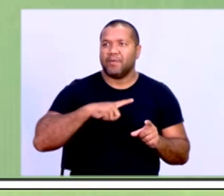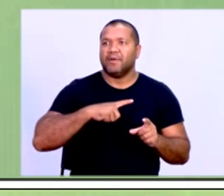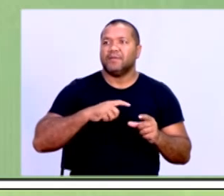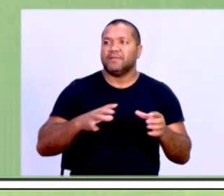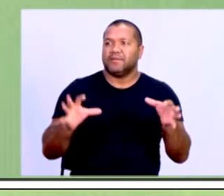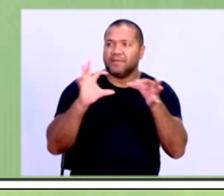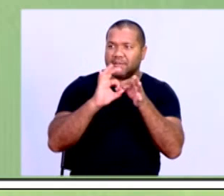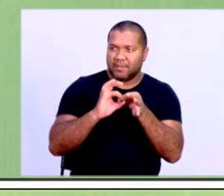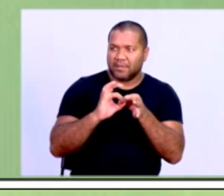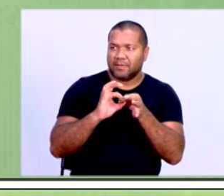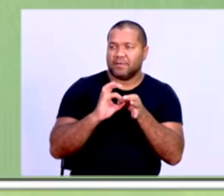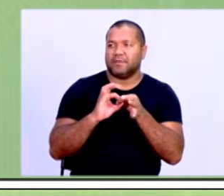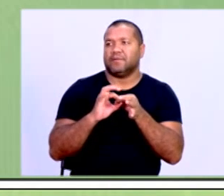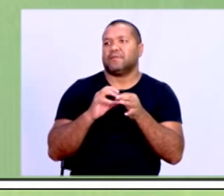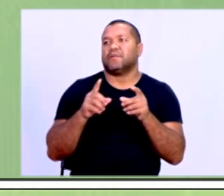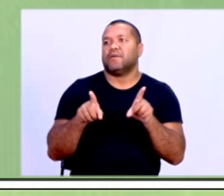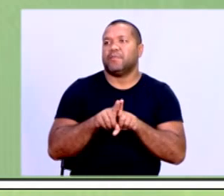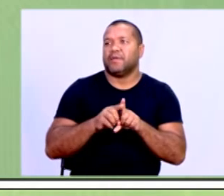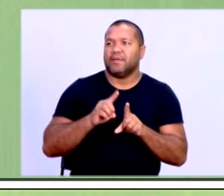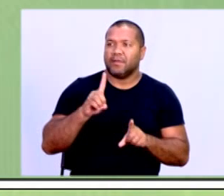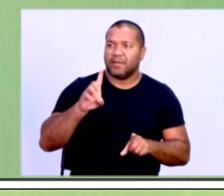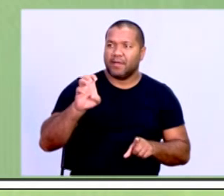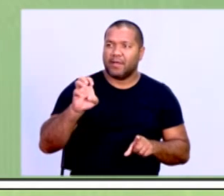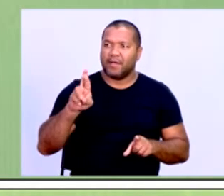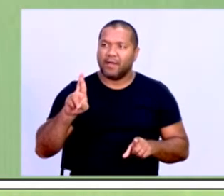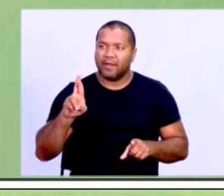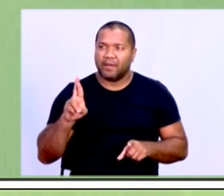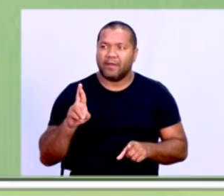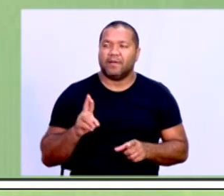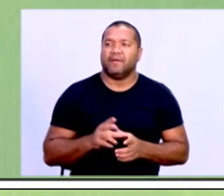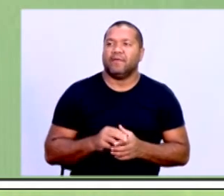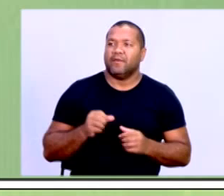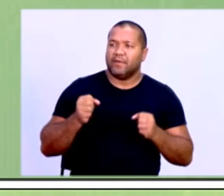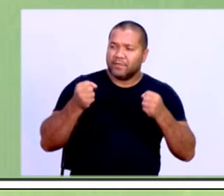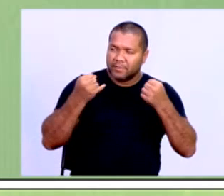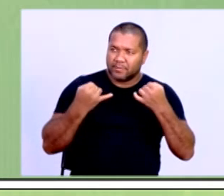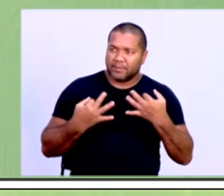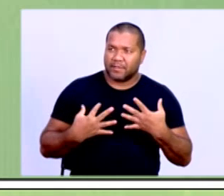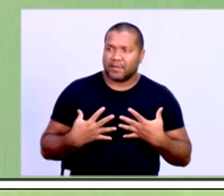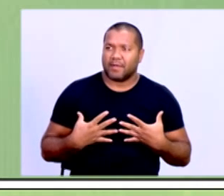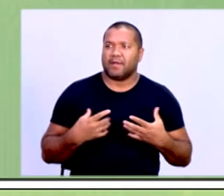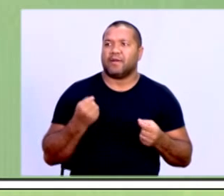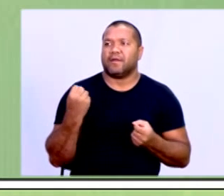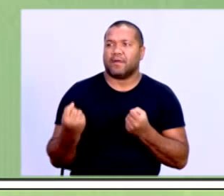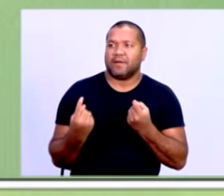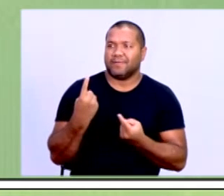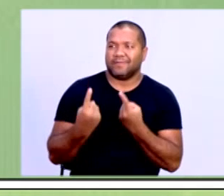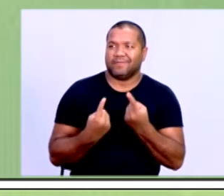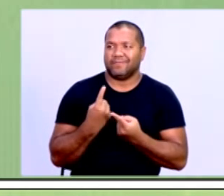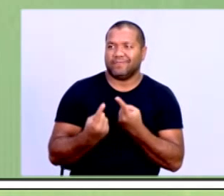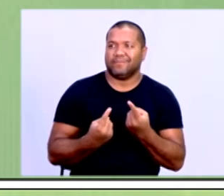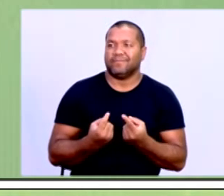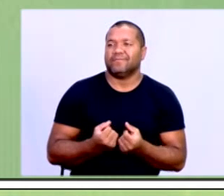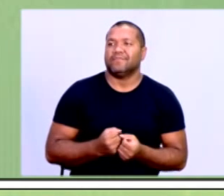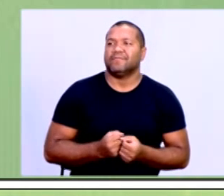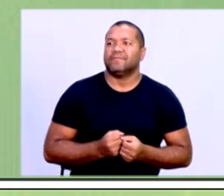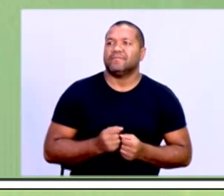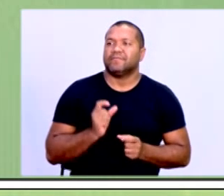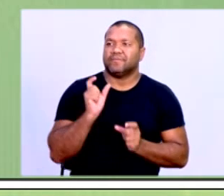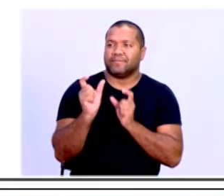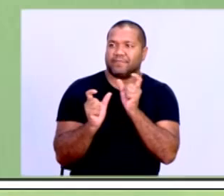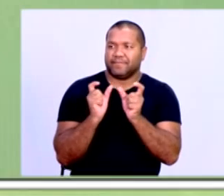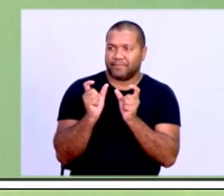também famoso DER. Vamos abordar também cada uma